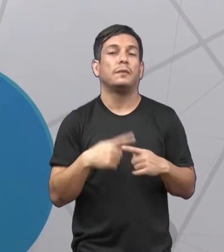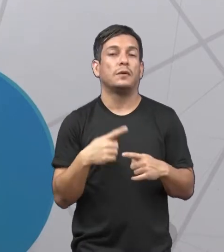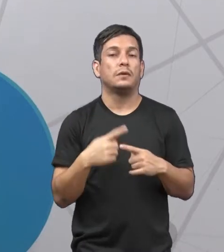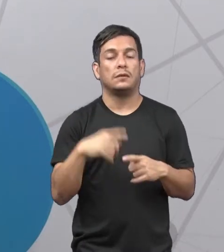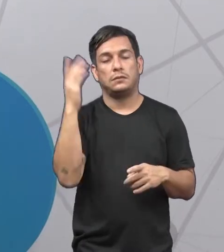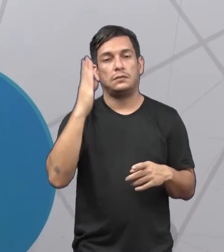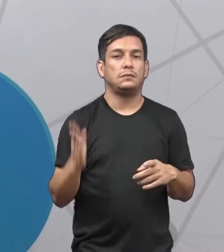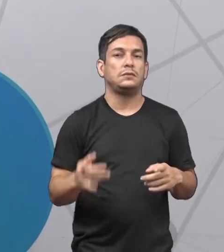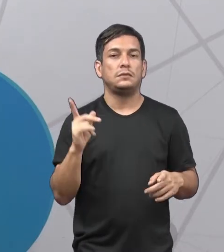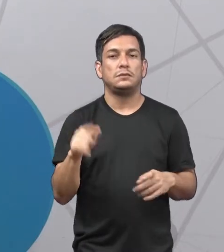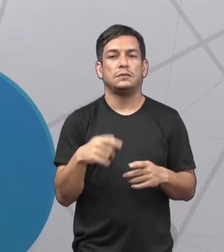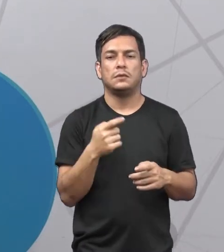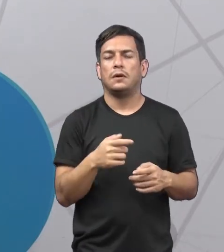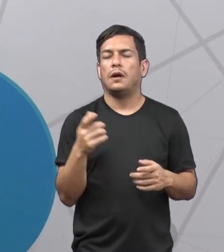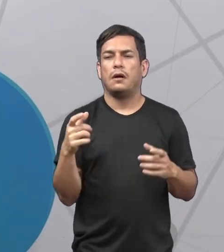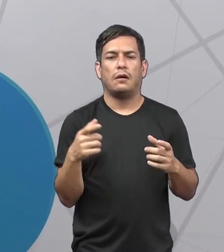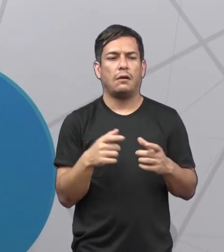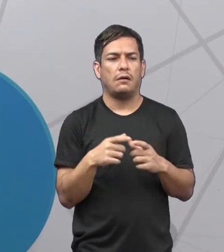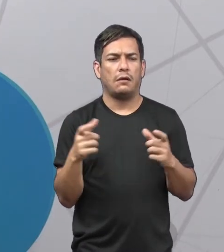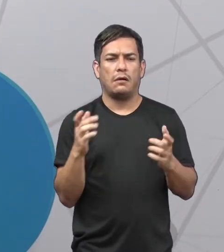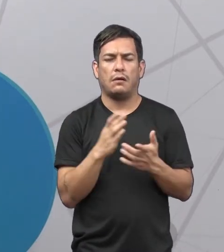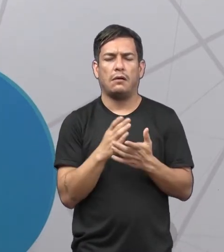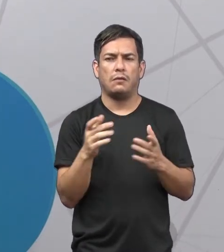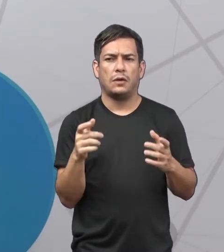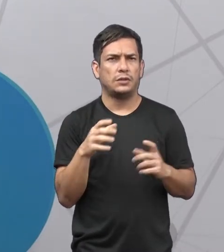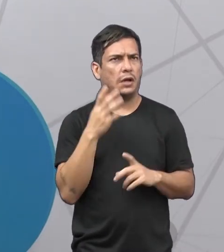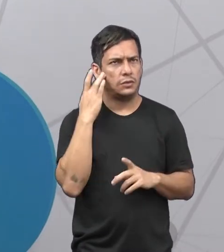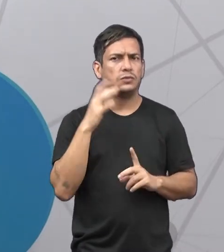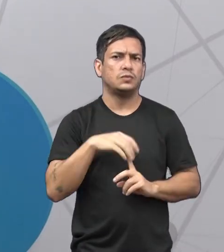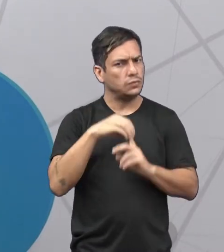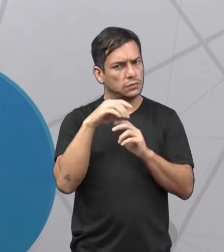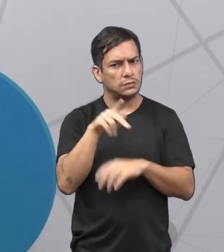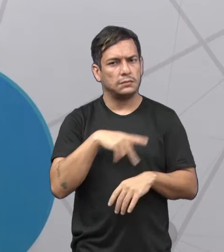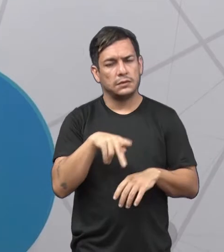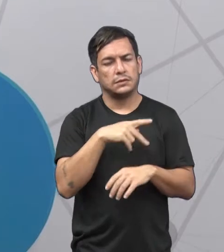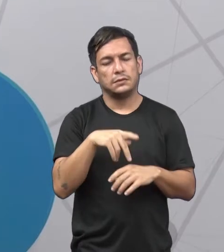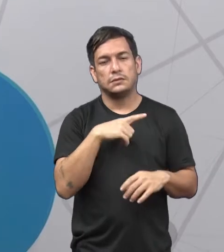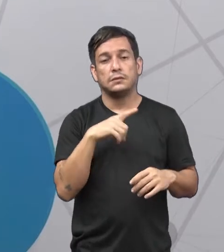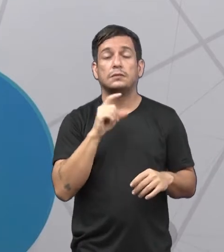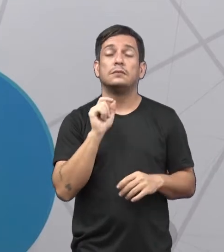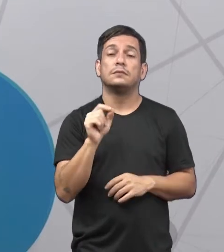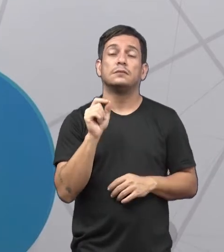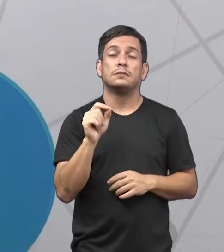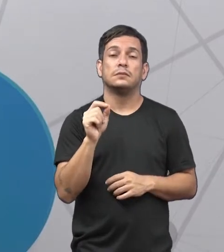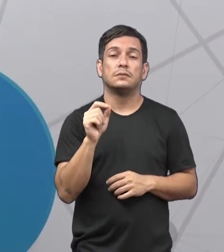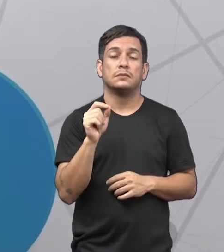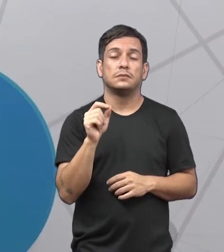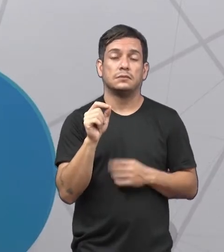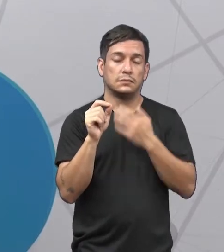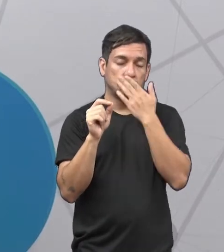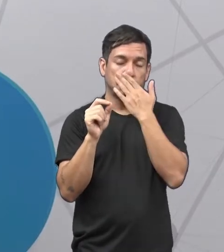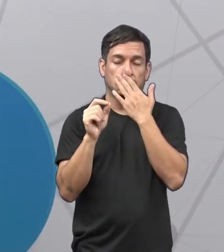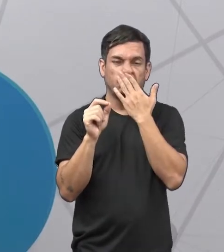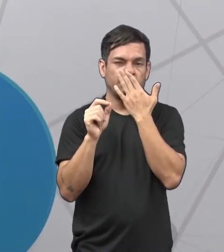Porque o Brasil foi um dos poucos países, se não o único, né, que nós vamos ter o seguinte,